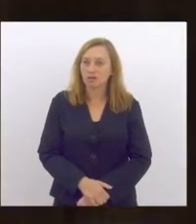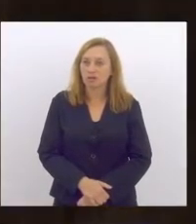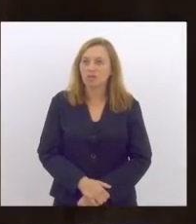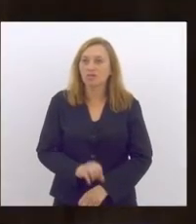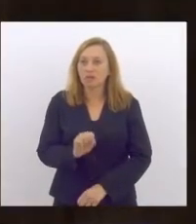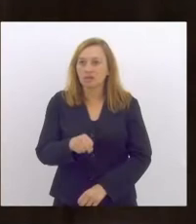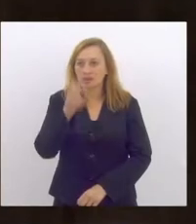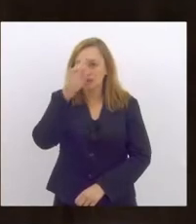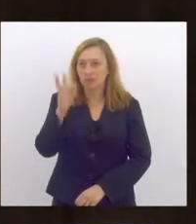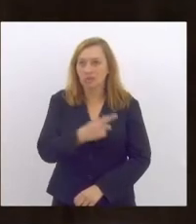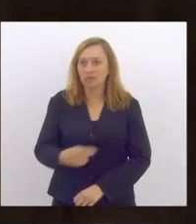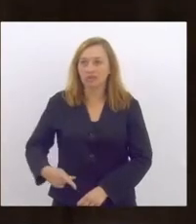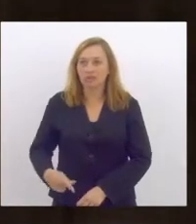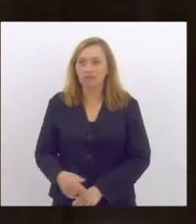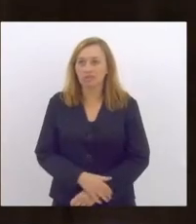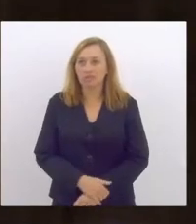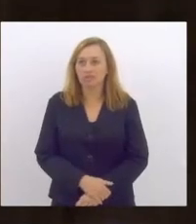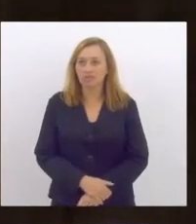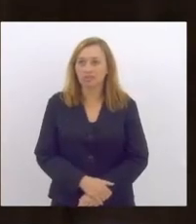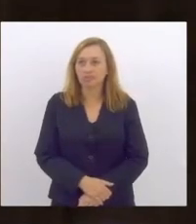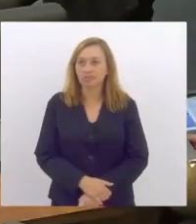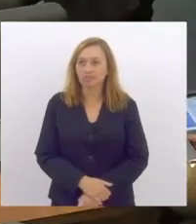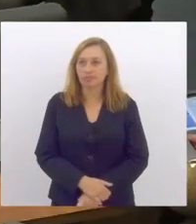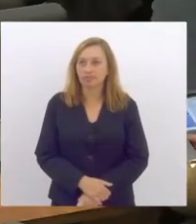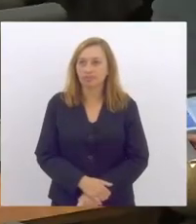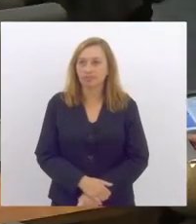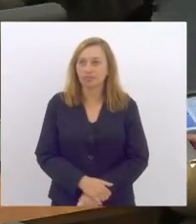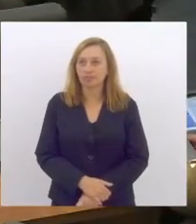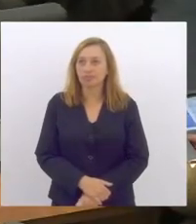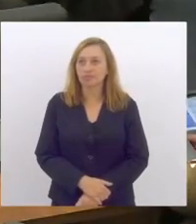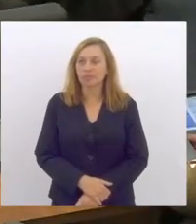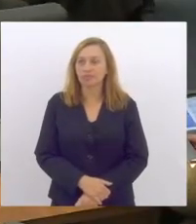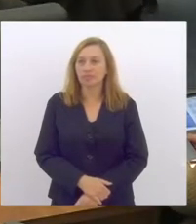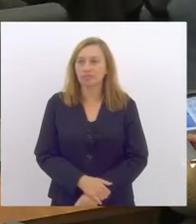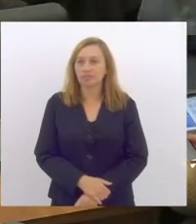Parecer favorável, presidente. Com os pareceres emitidos